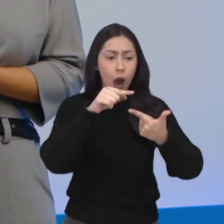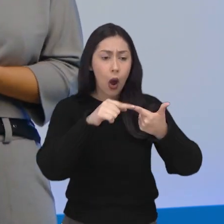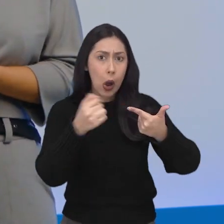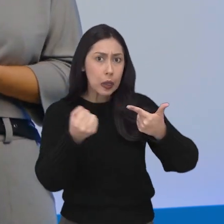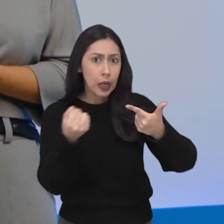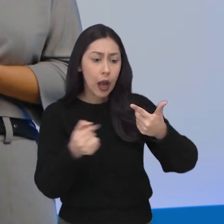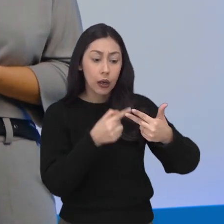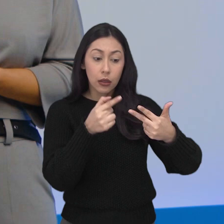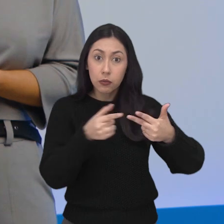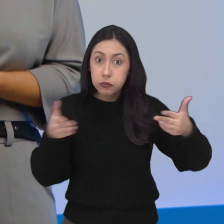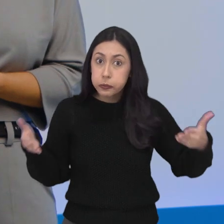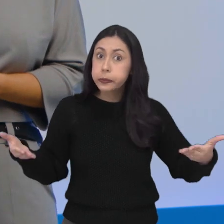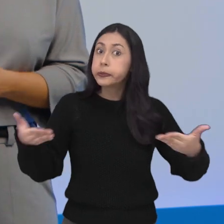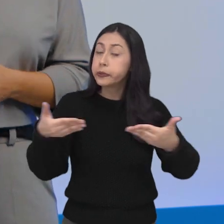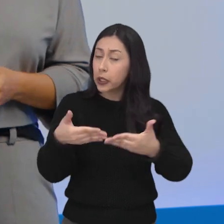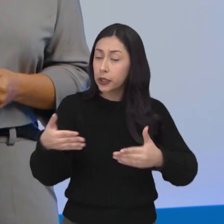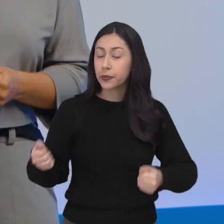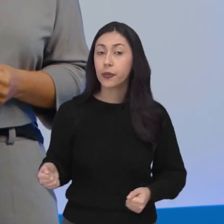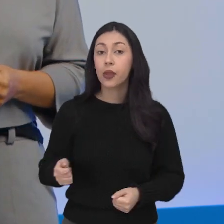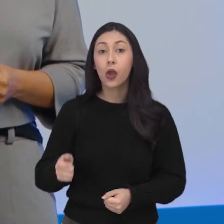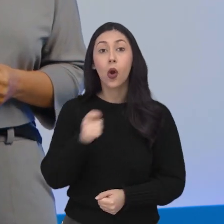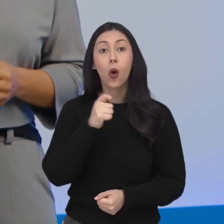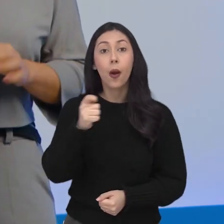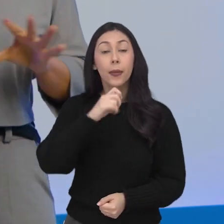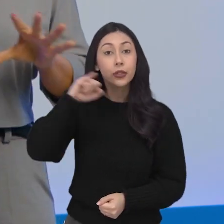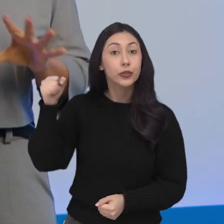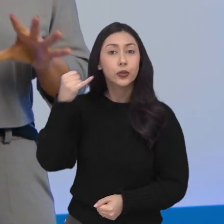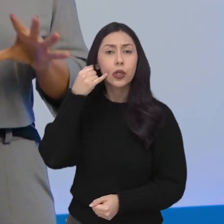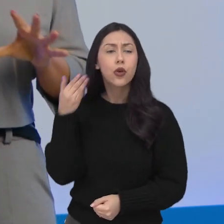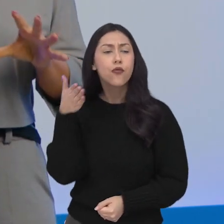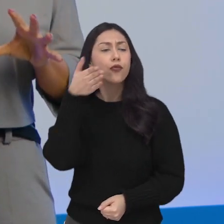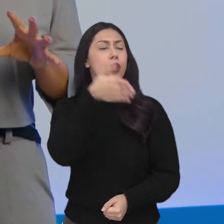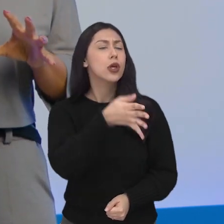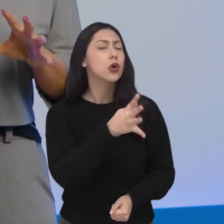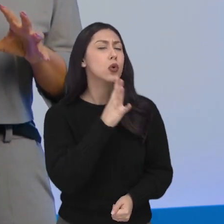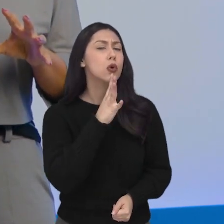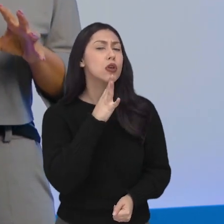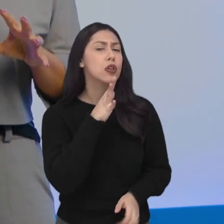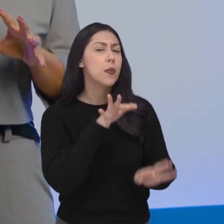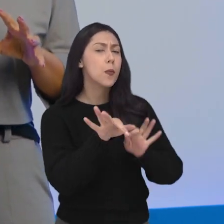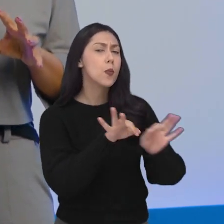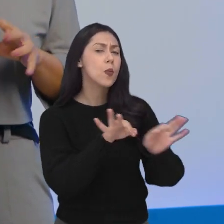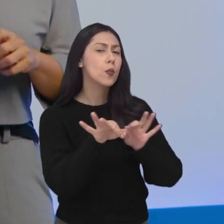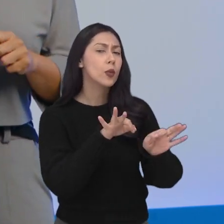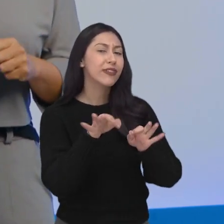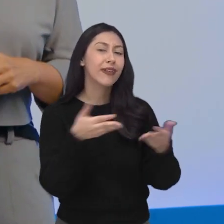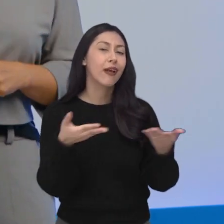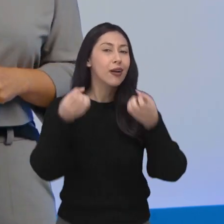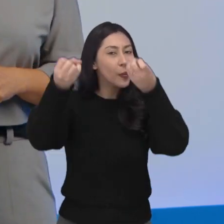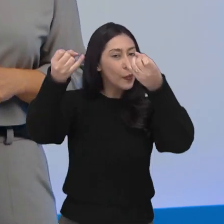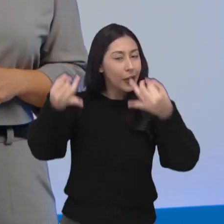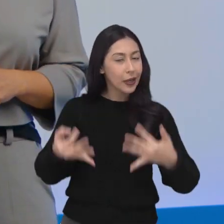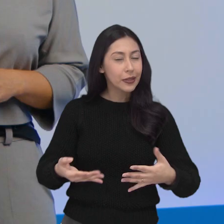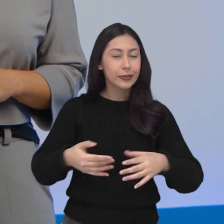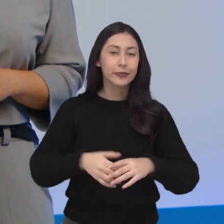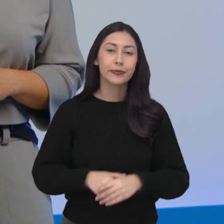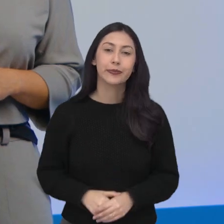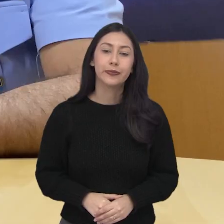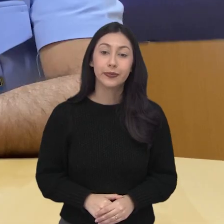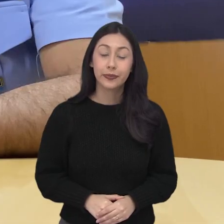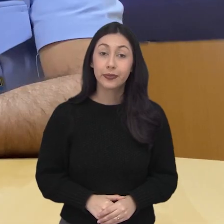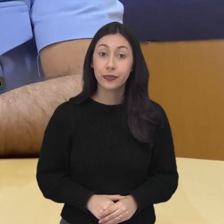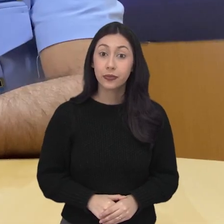O repórter João Delfino foi até o Instituto entender como é que funciona esse programa e explica agora para a